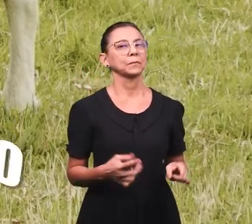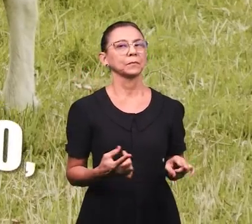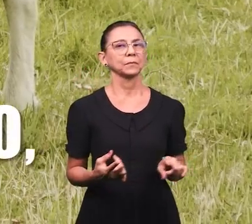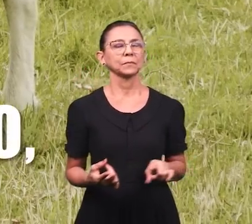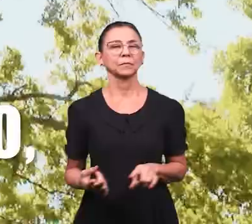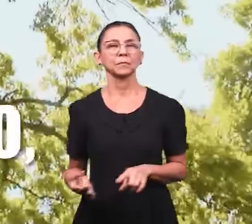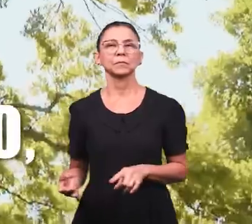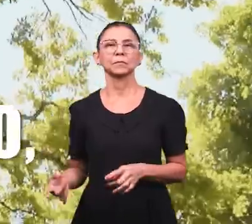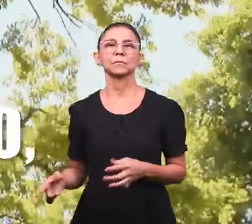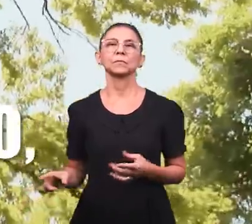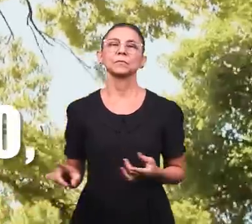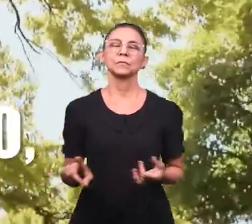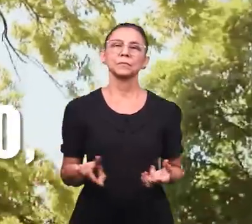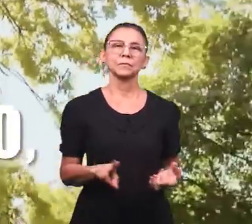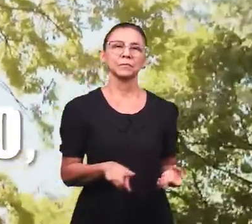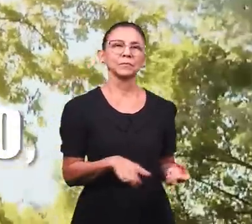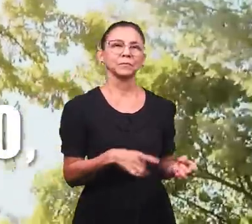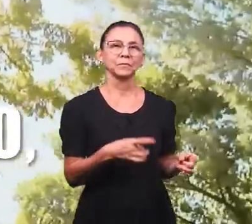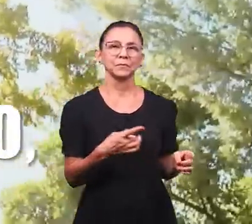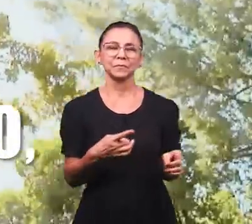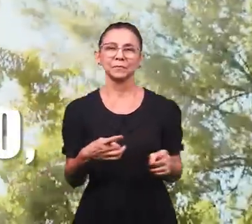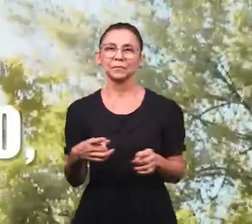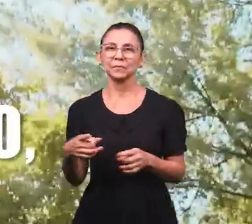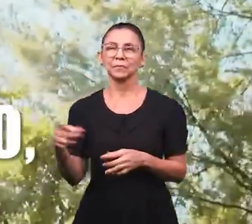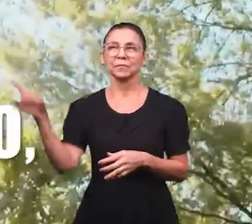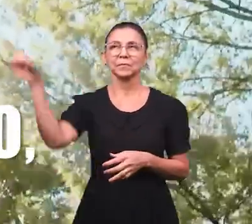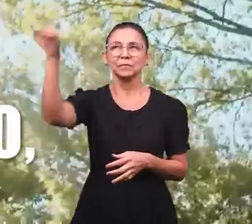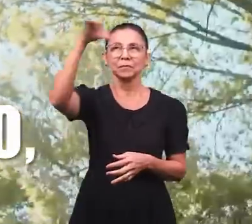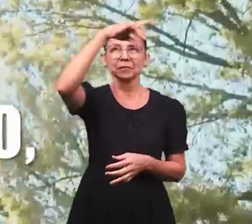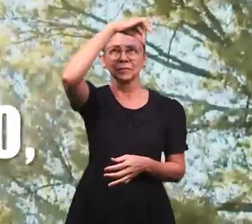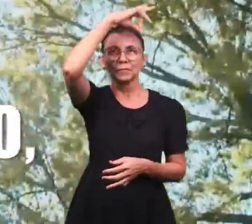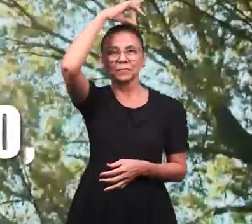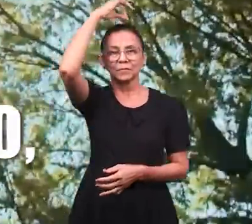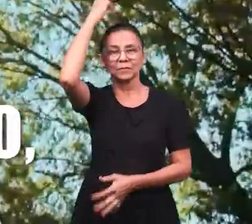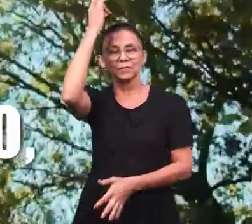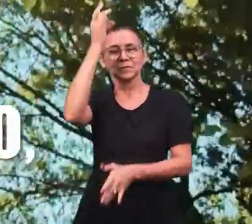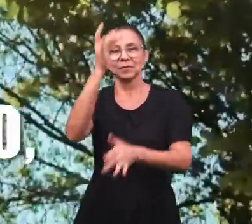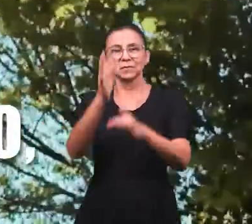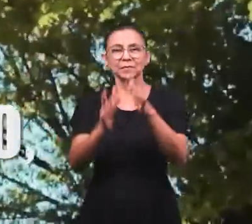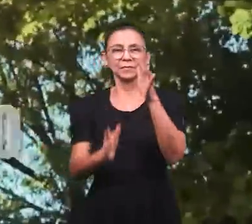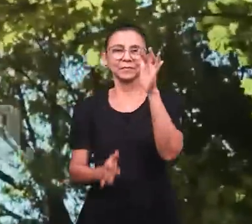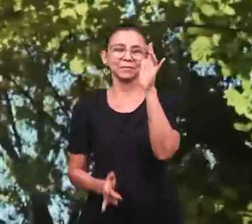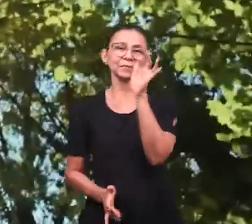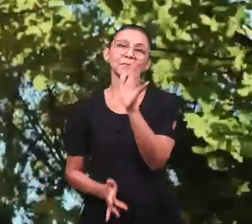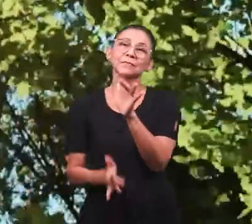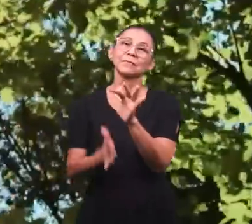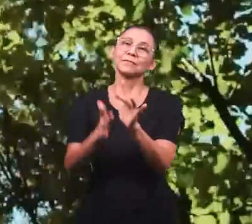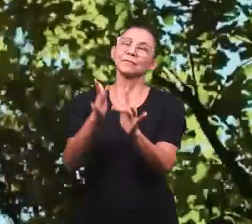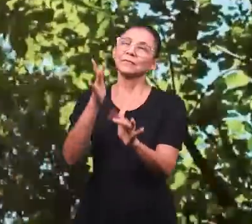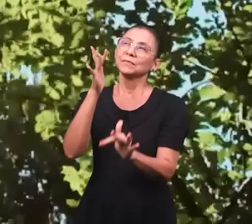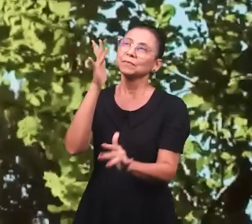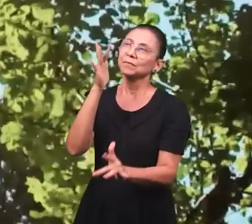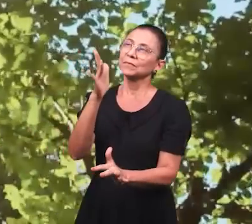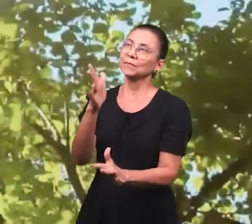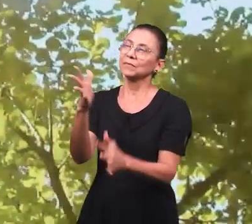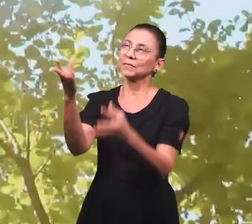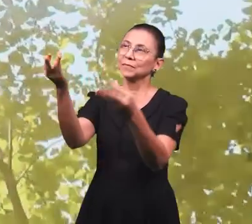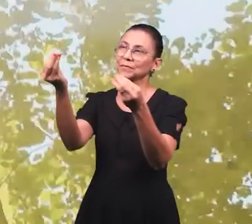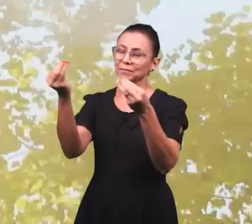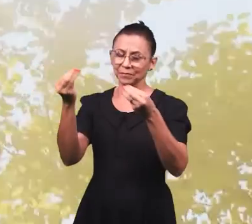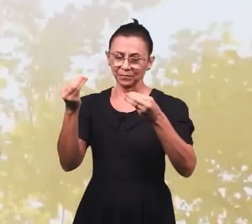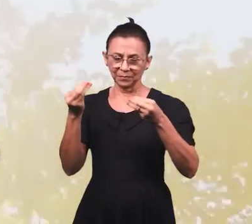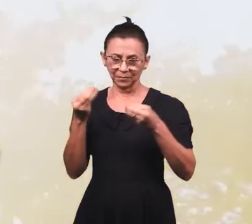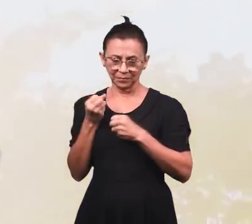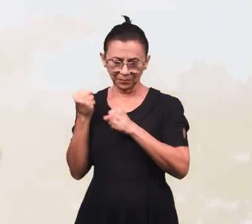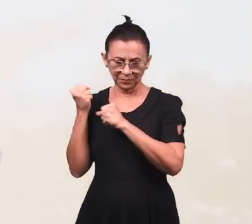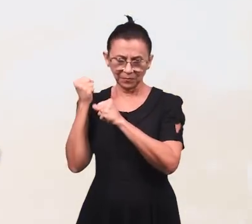Jesus, com o óleo do Espírito, me